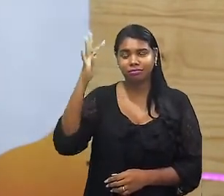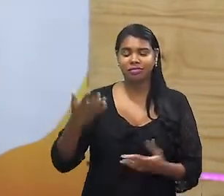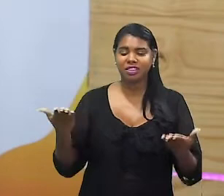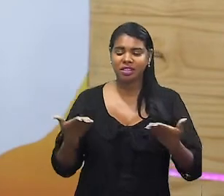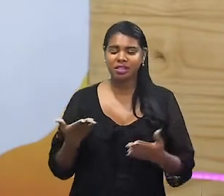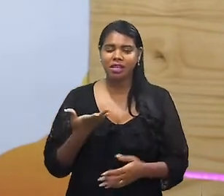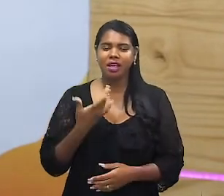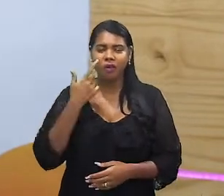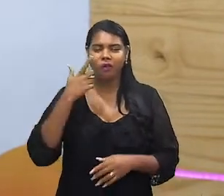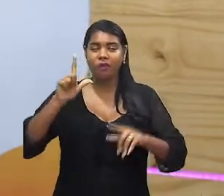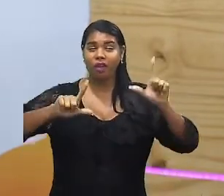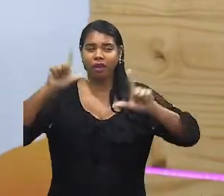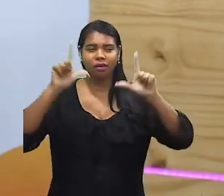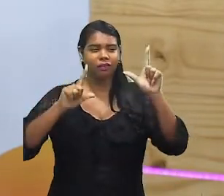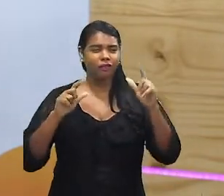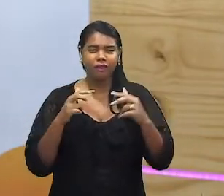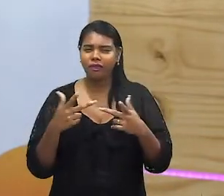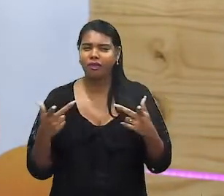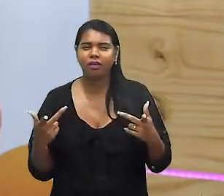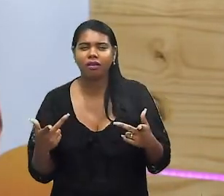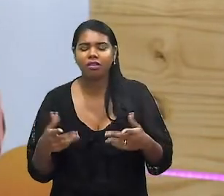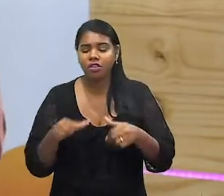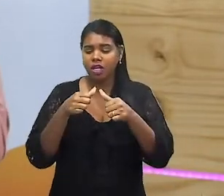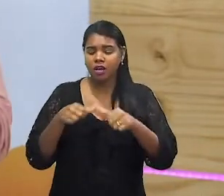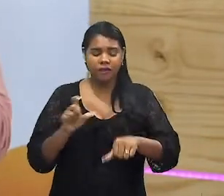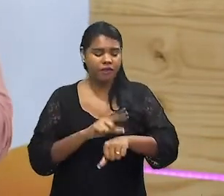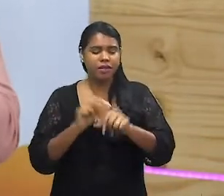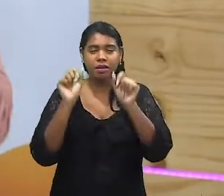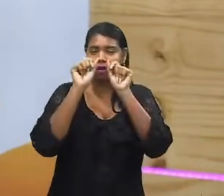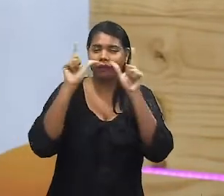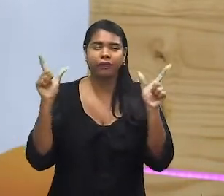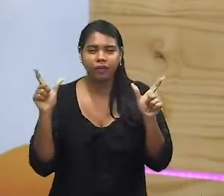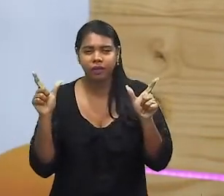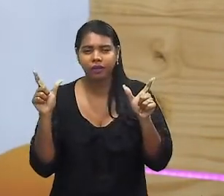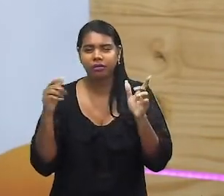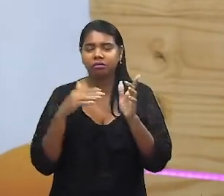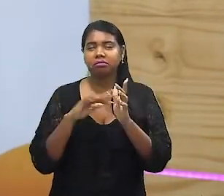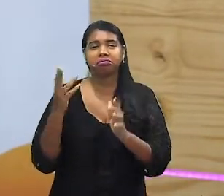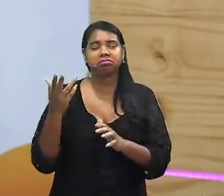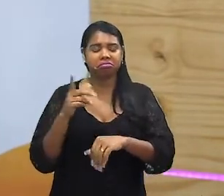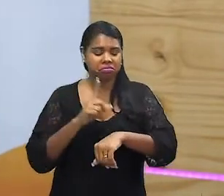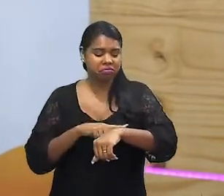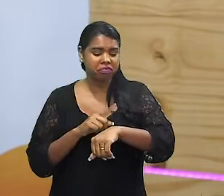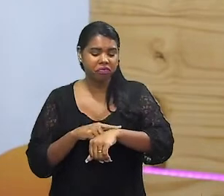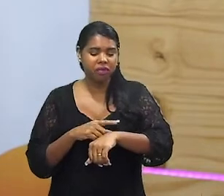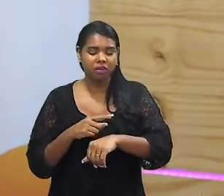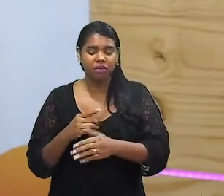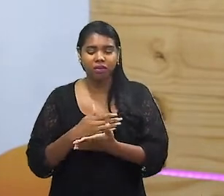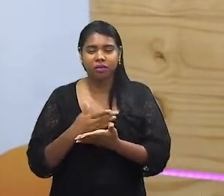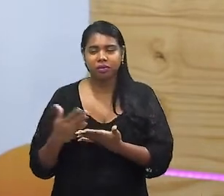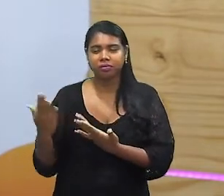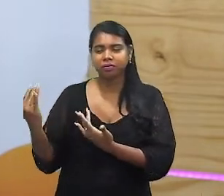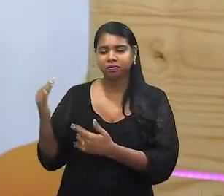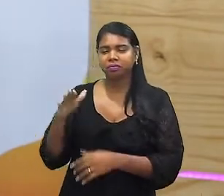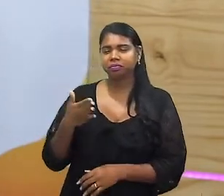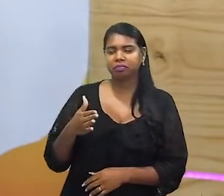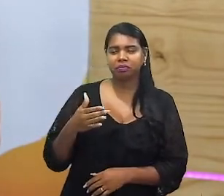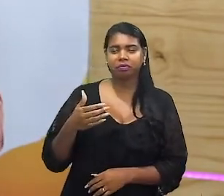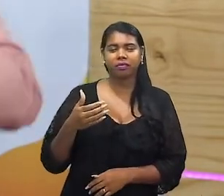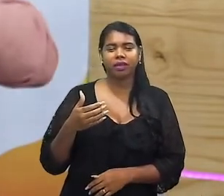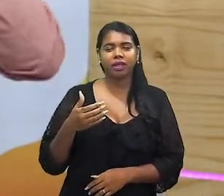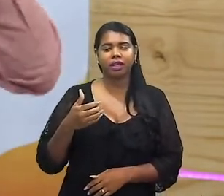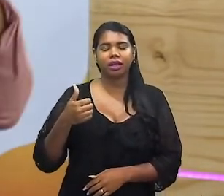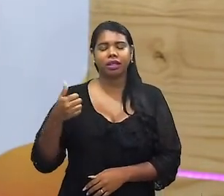eu quero assistir tal coisa, eu quero ficar acordado até hora. E quando chega a adolescência, ali a partir dos 14 anos de